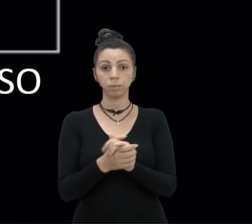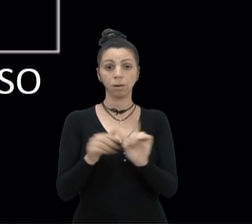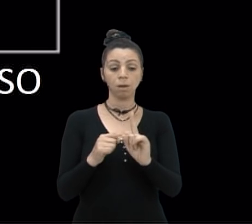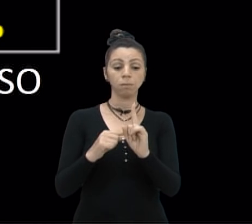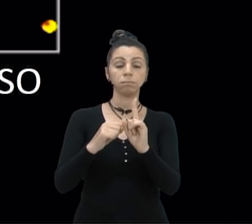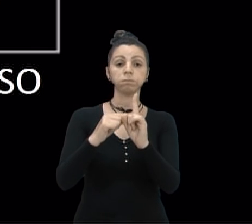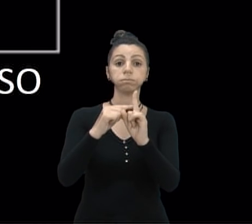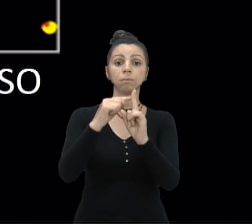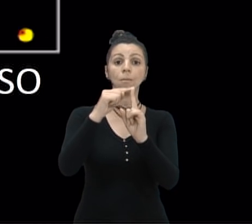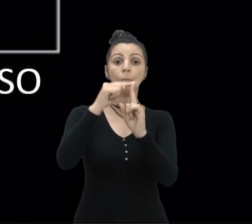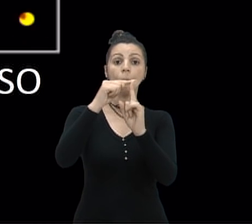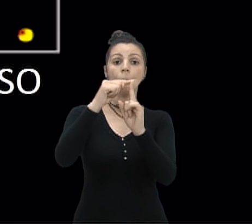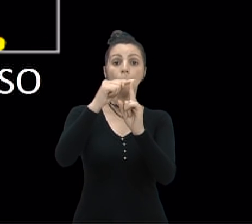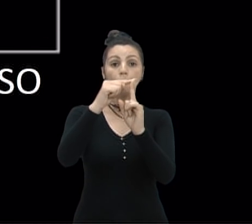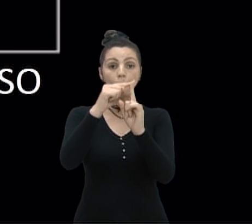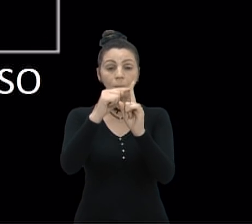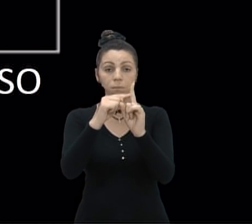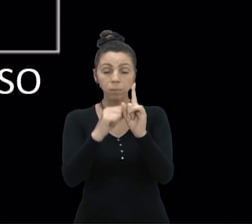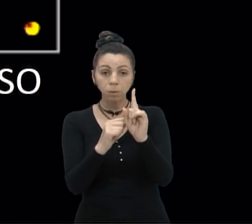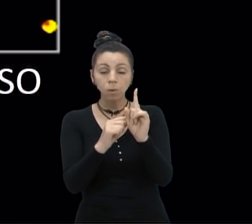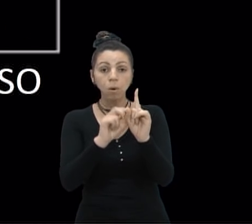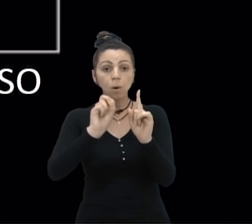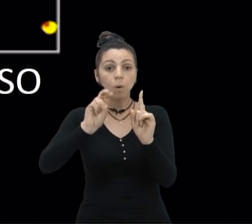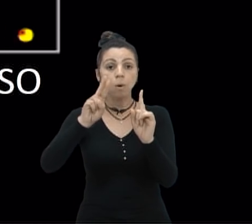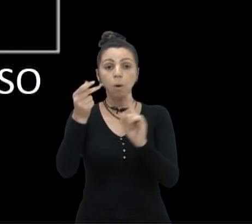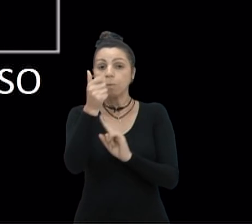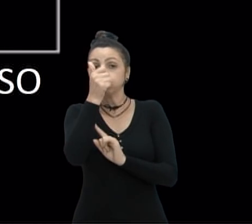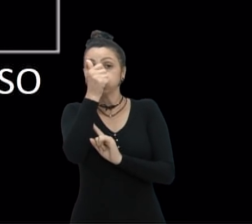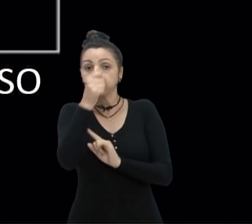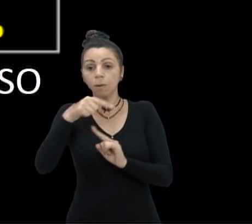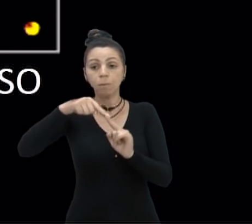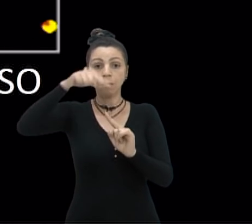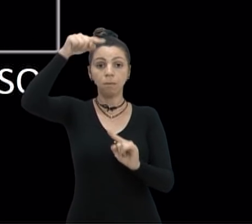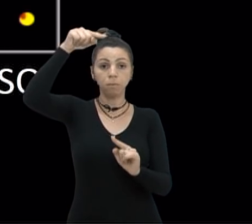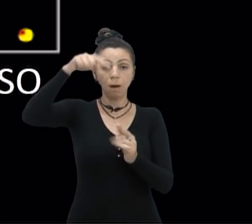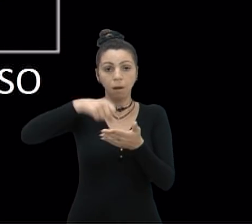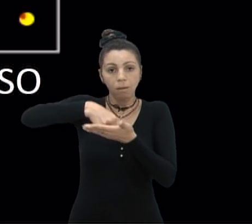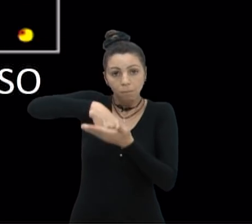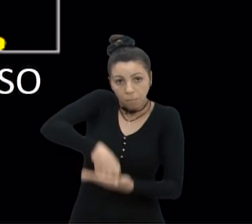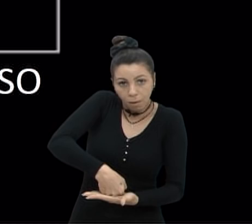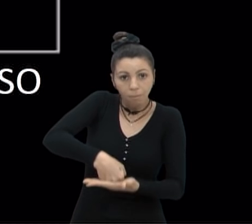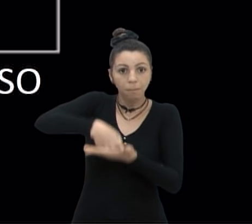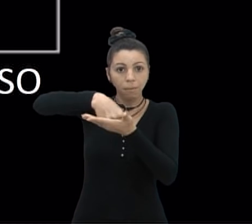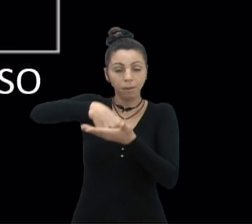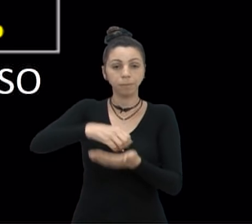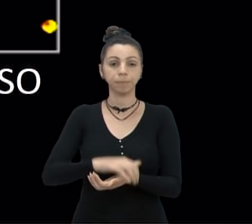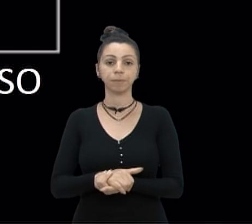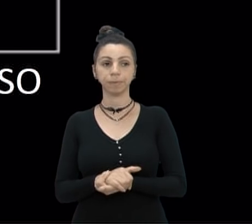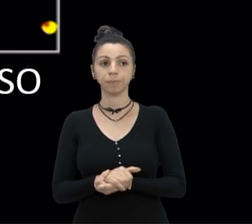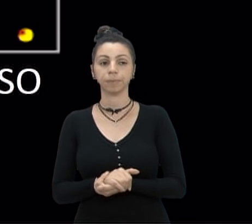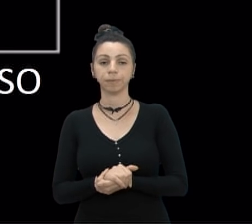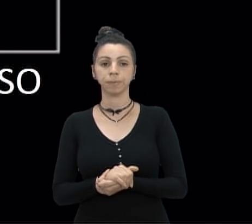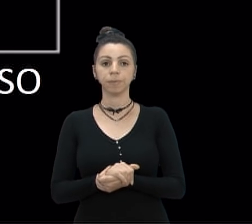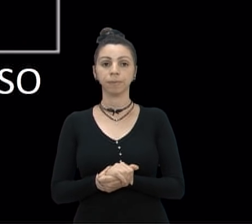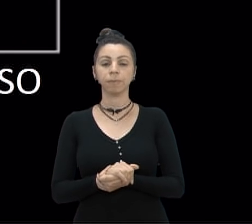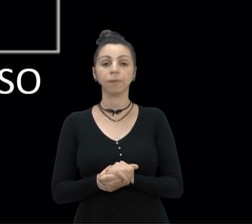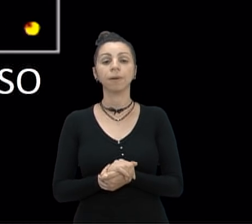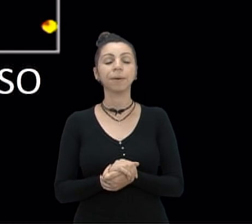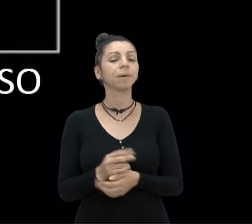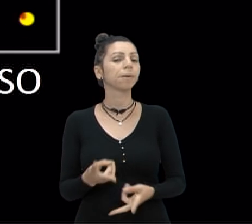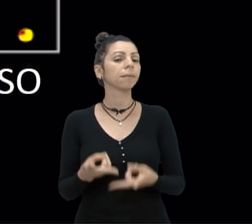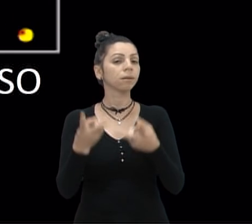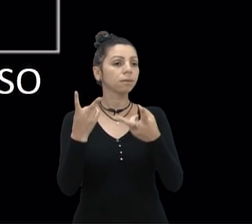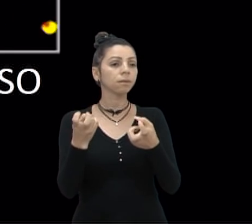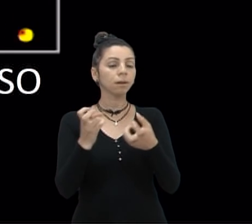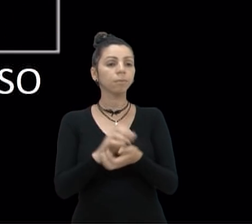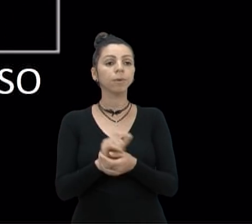temperatura, ou eu aumento ou diminuo a pressão. Graças a isso, a temperatura e a pressão,